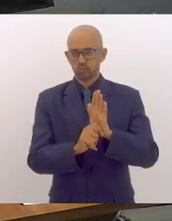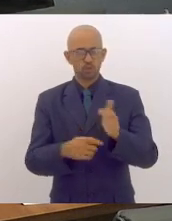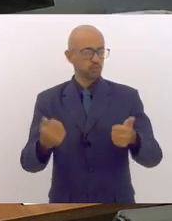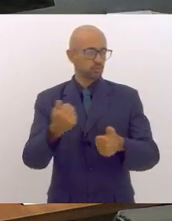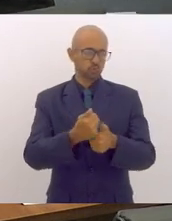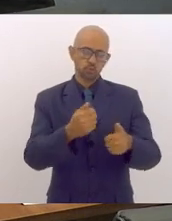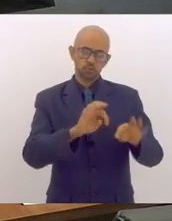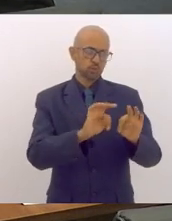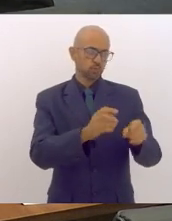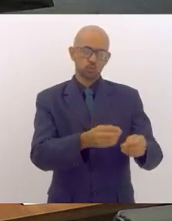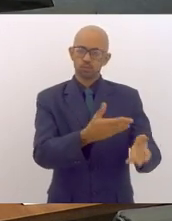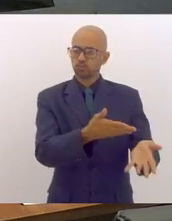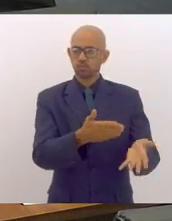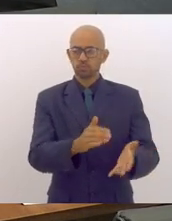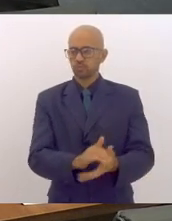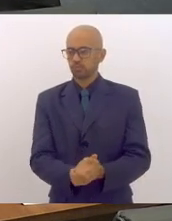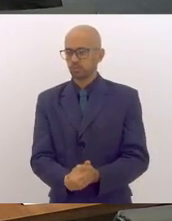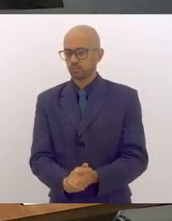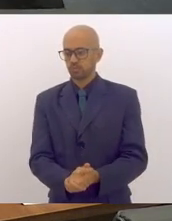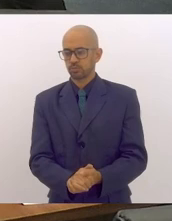presidente.